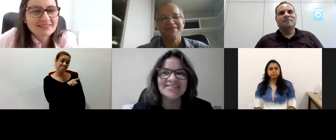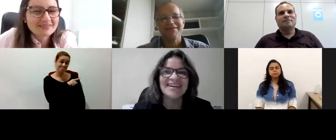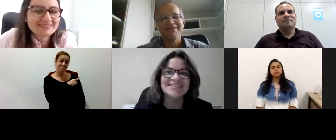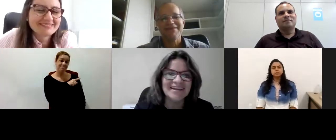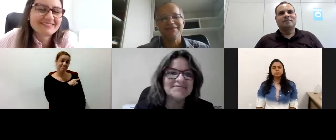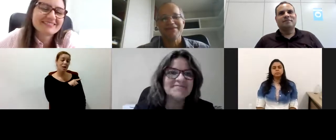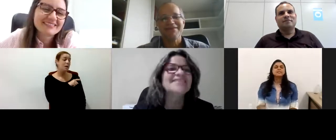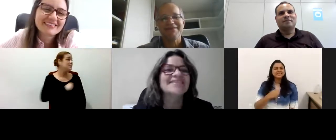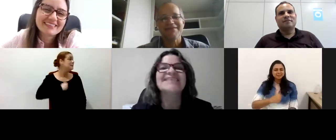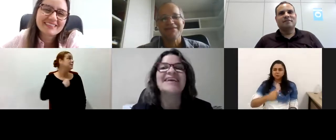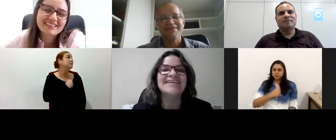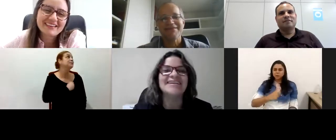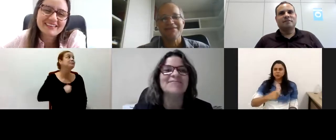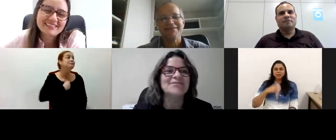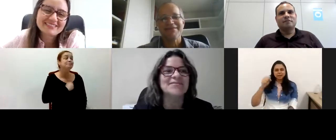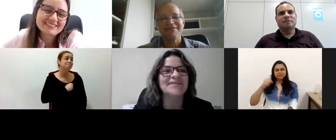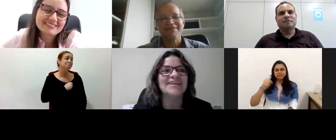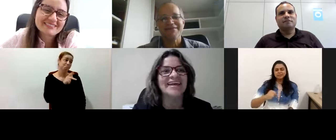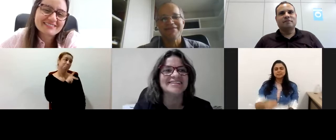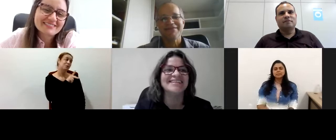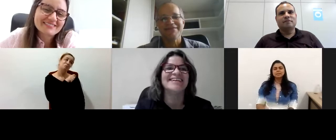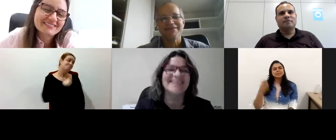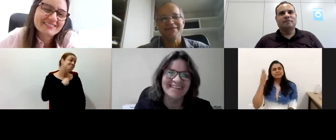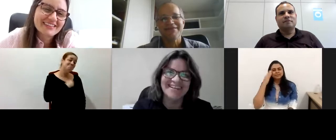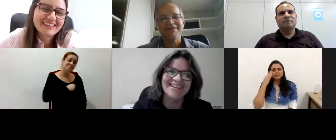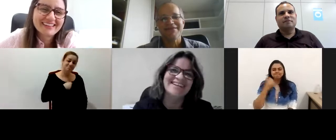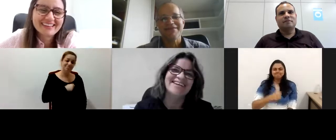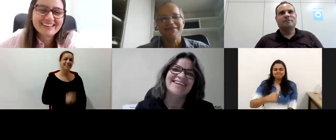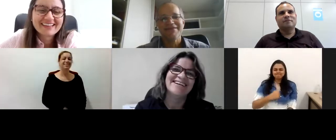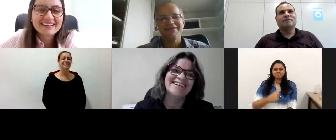Muita saudade, né? Quem está aí sabe que eu estou falando a verdade.